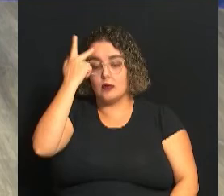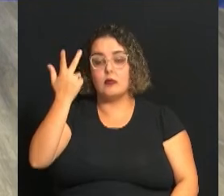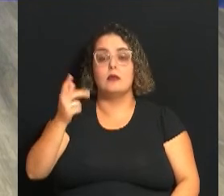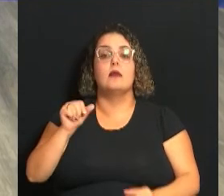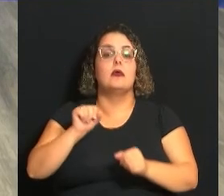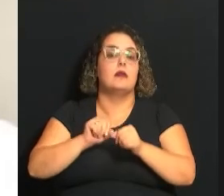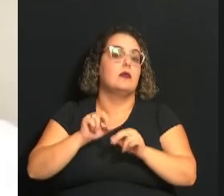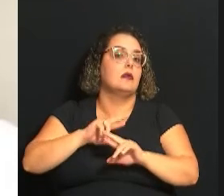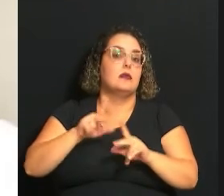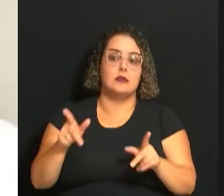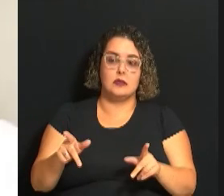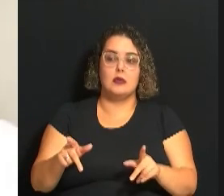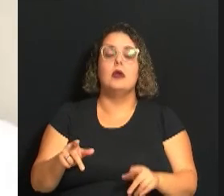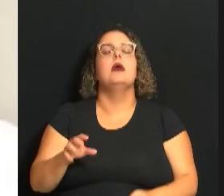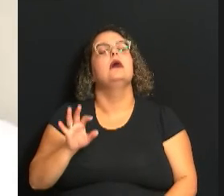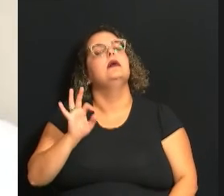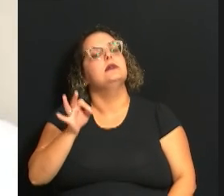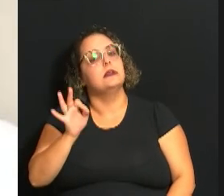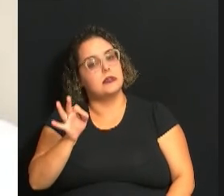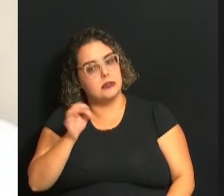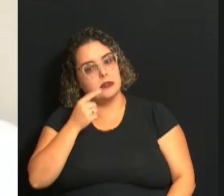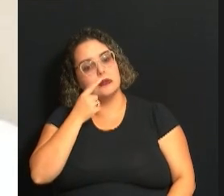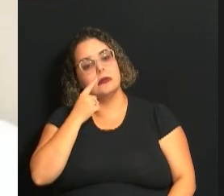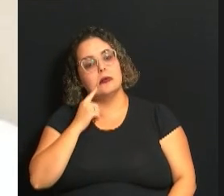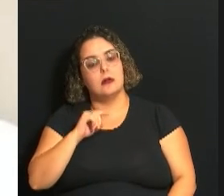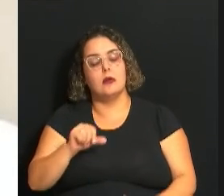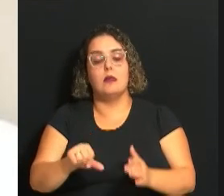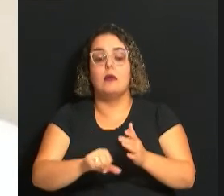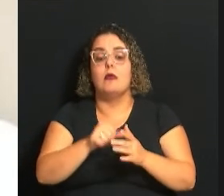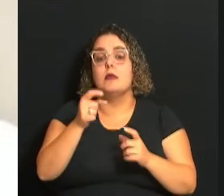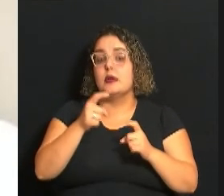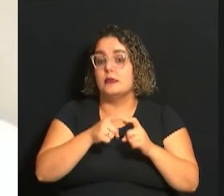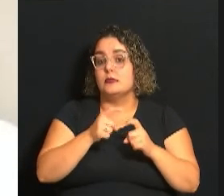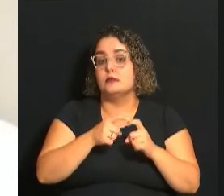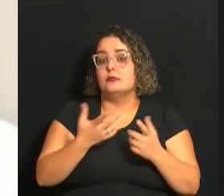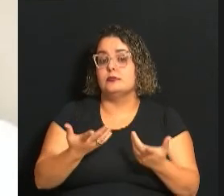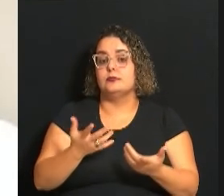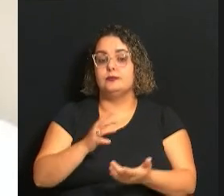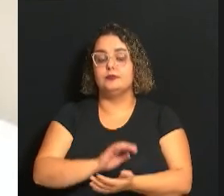Com certeza, Viviane. O primeiro médico que acabou refugando,